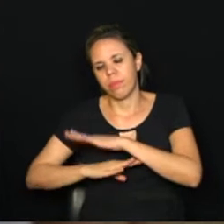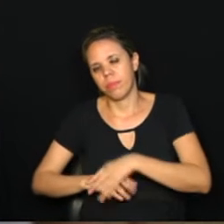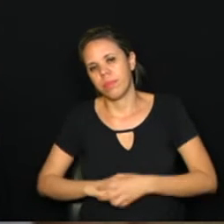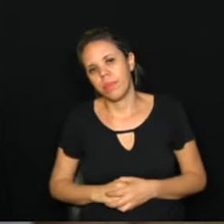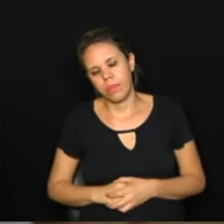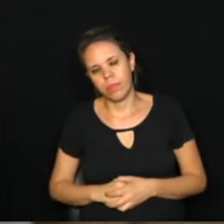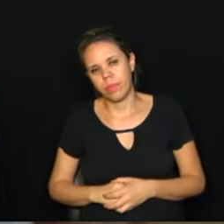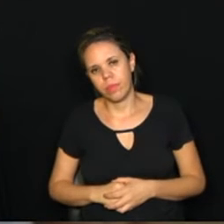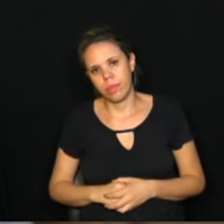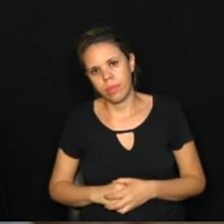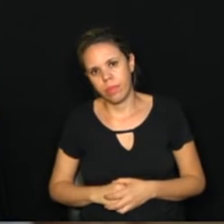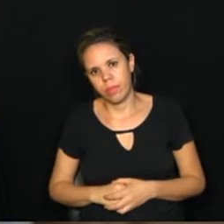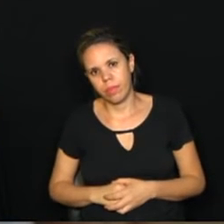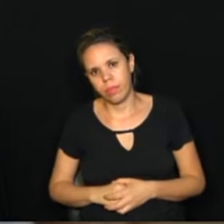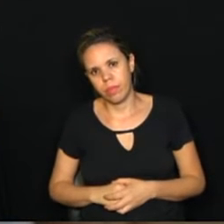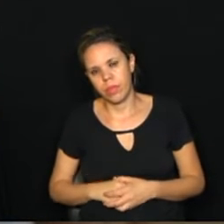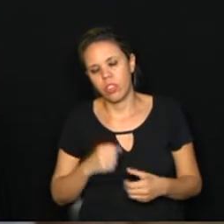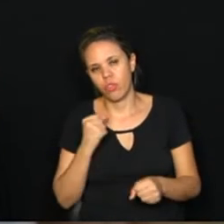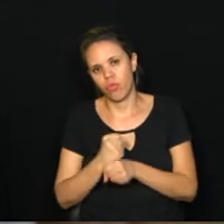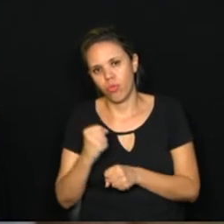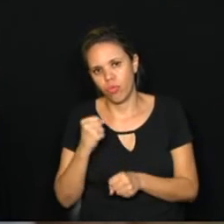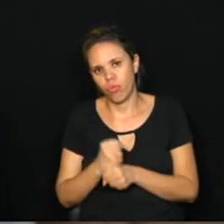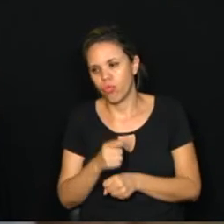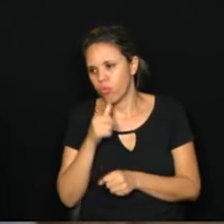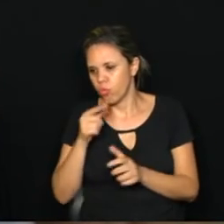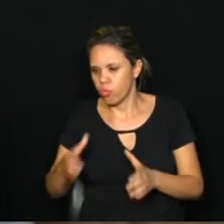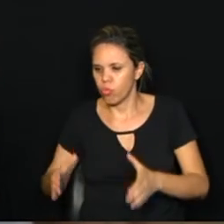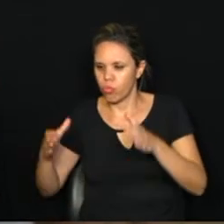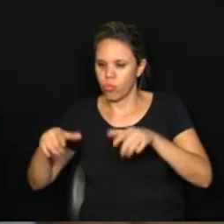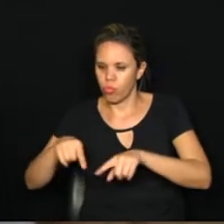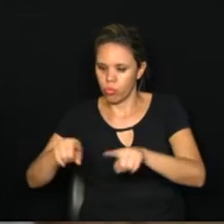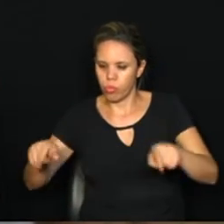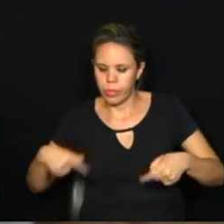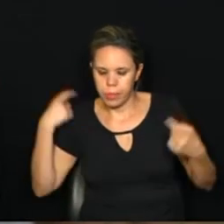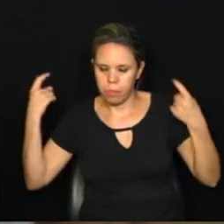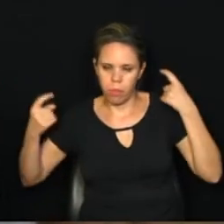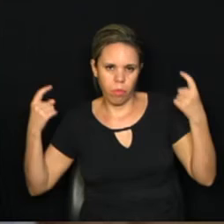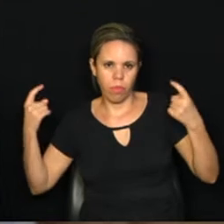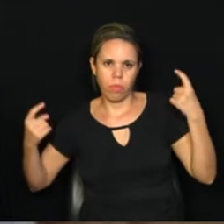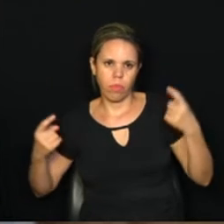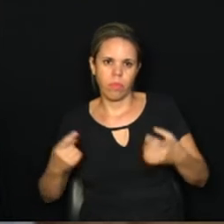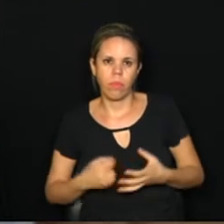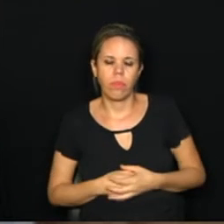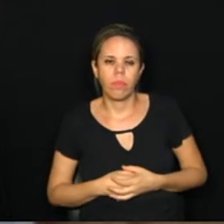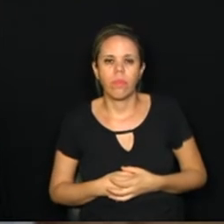Então, na verdade, a construção dos reservatórios, vejo com muita preocupação quando